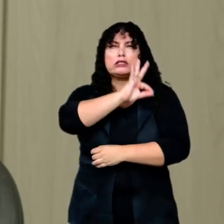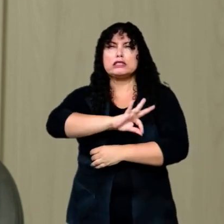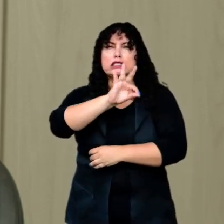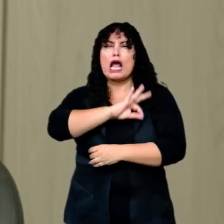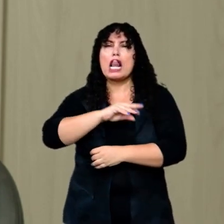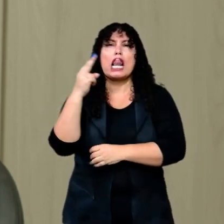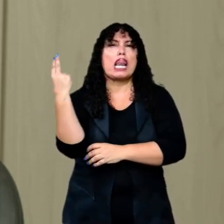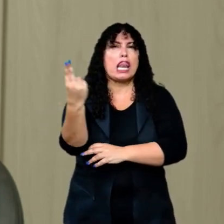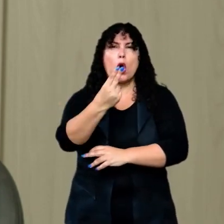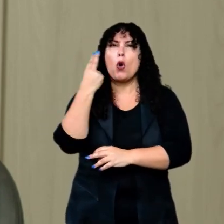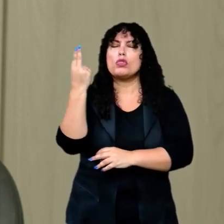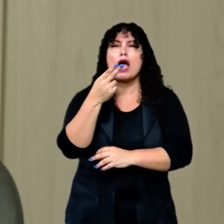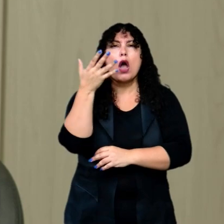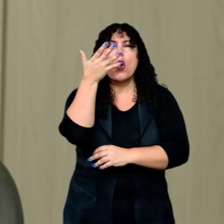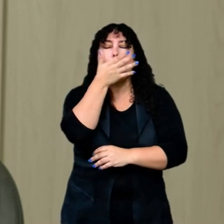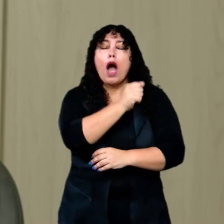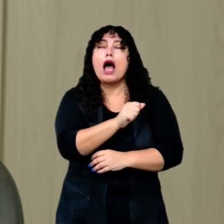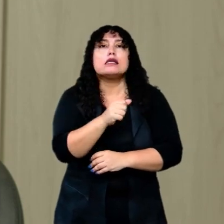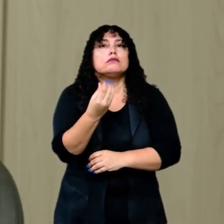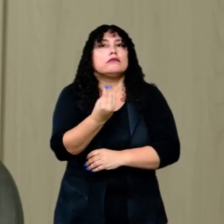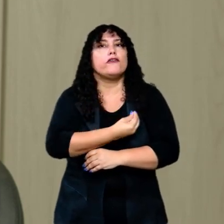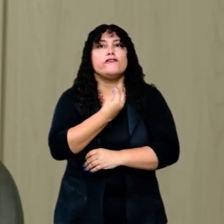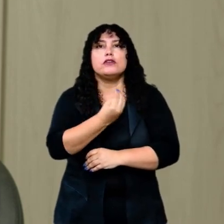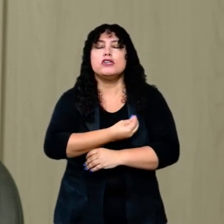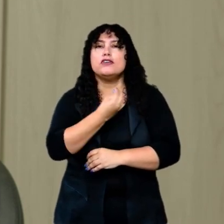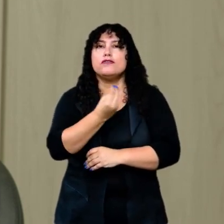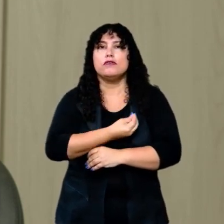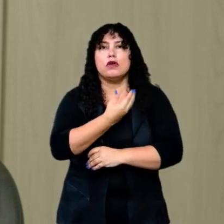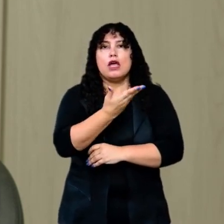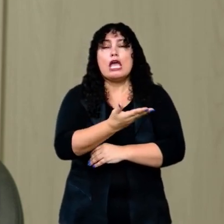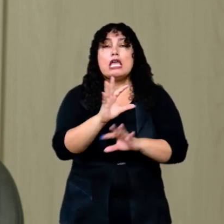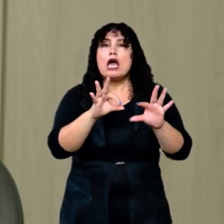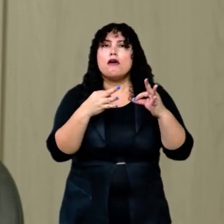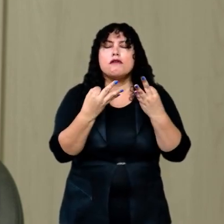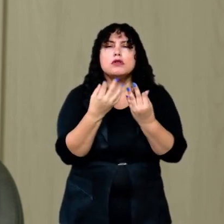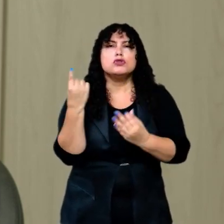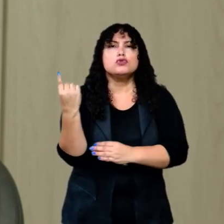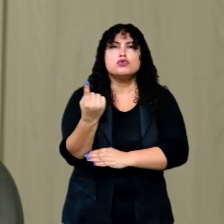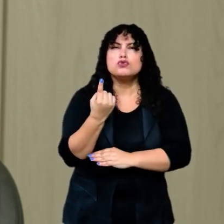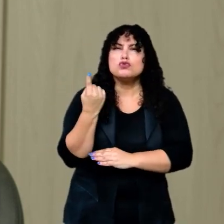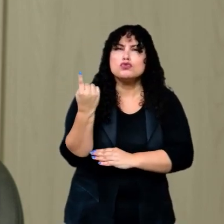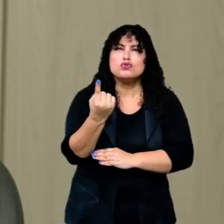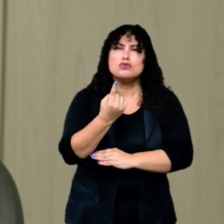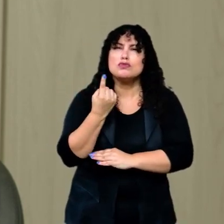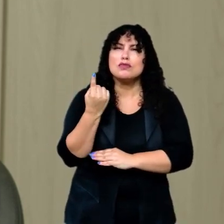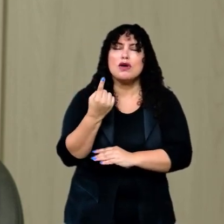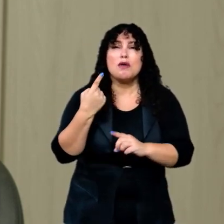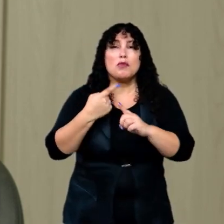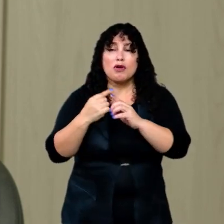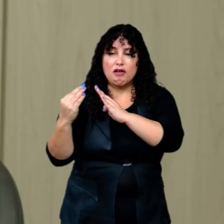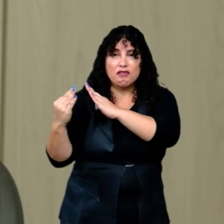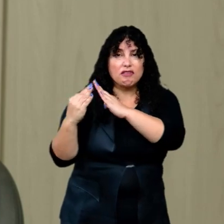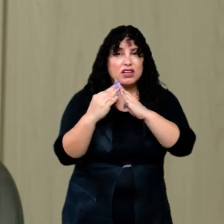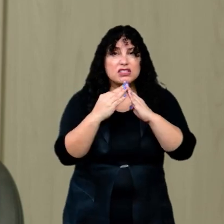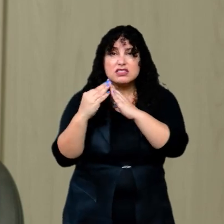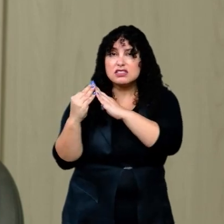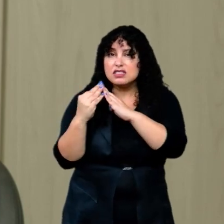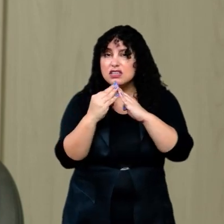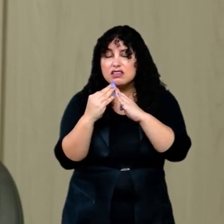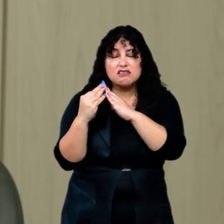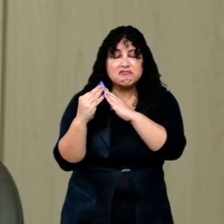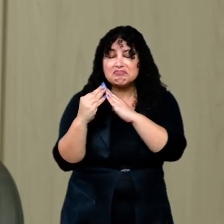não dá para quase sobreviver, e essa família está sozinha. Por quê? Porque os vizinhos não